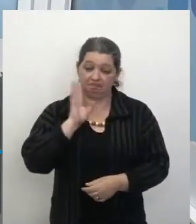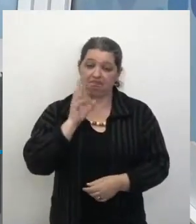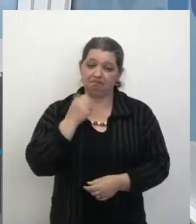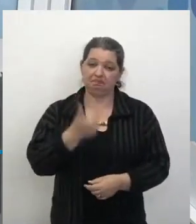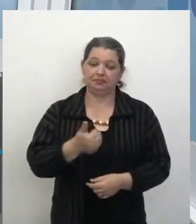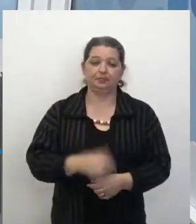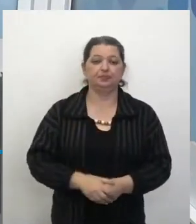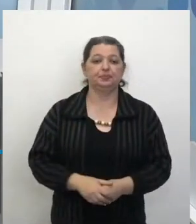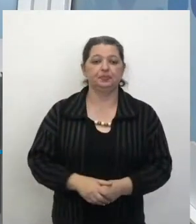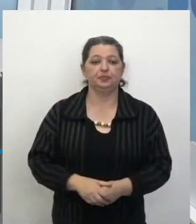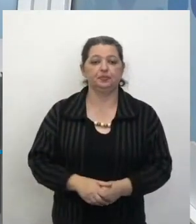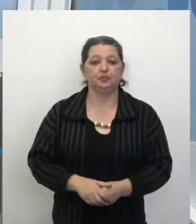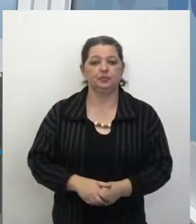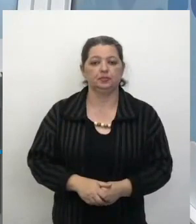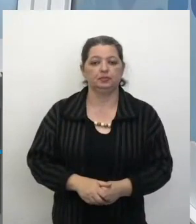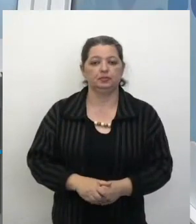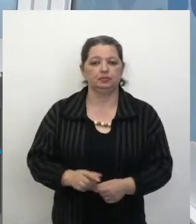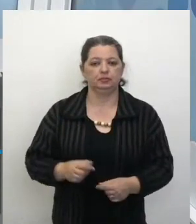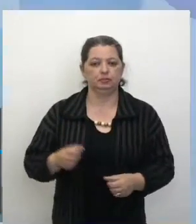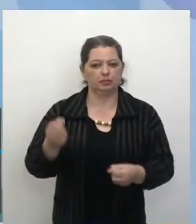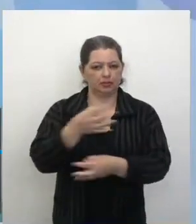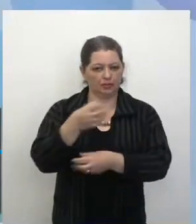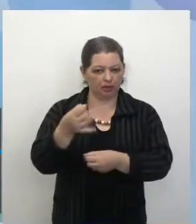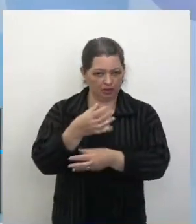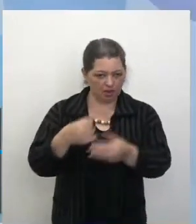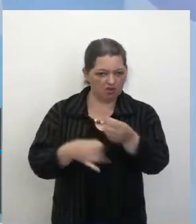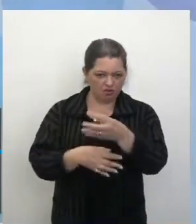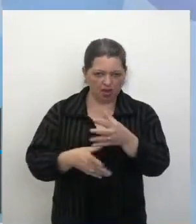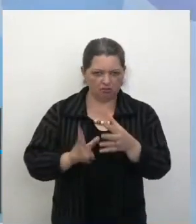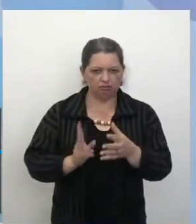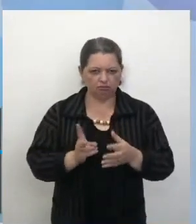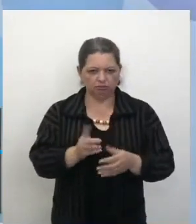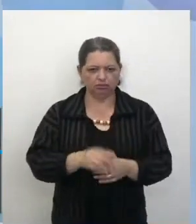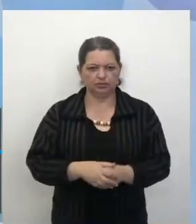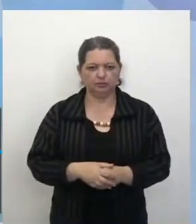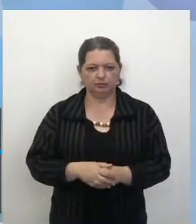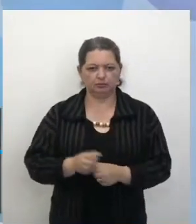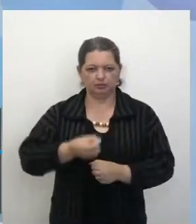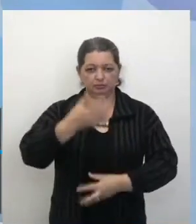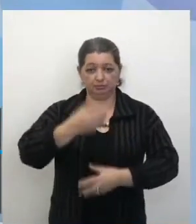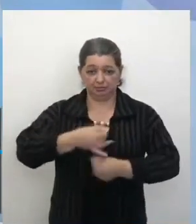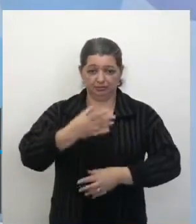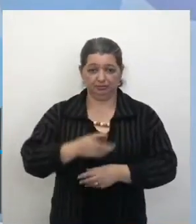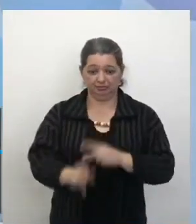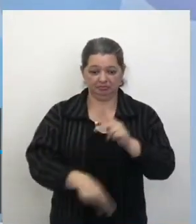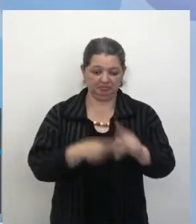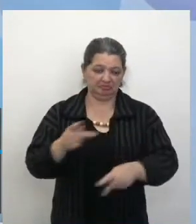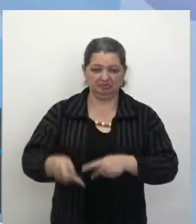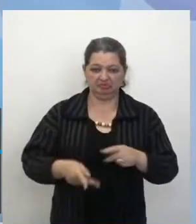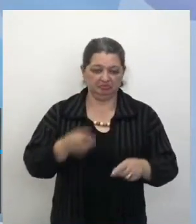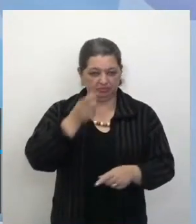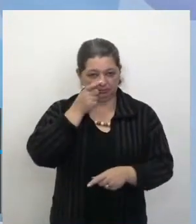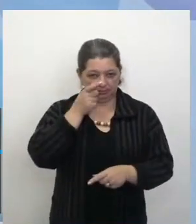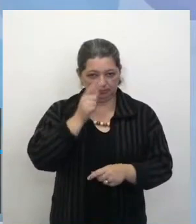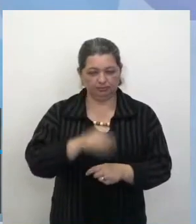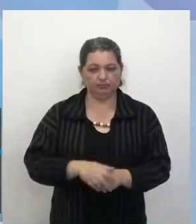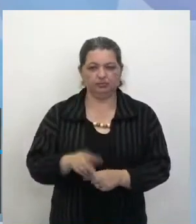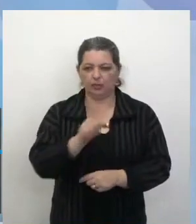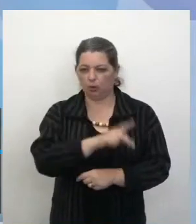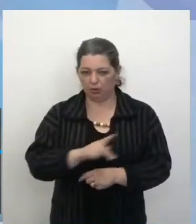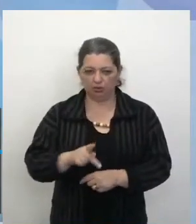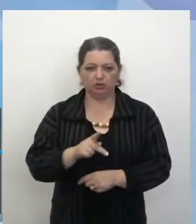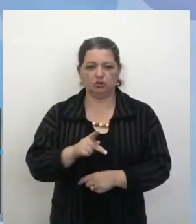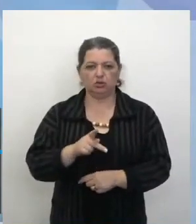falou para vamos lá mas assim o chat também né tome a minha base aqui a população a população de